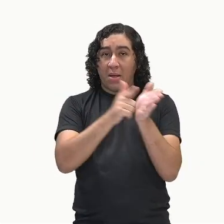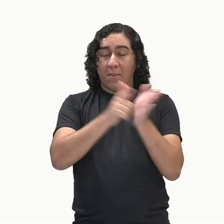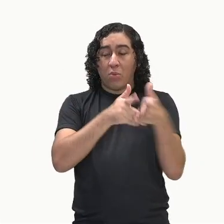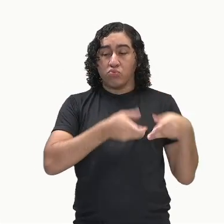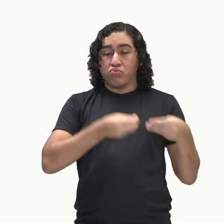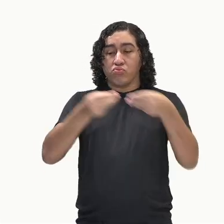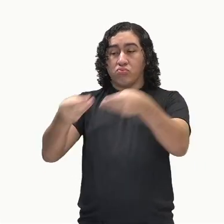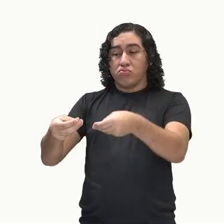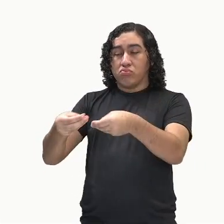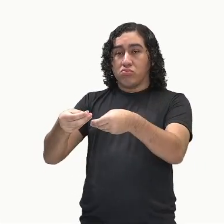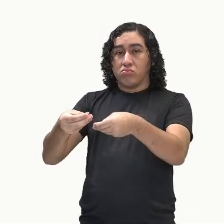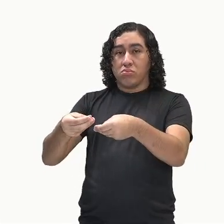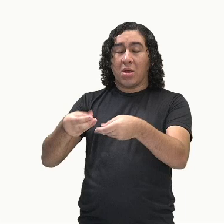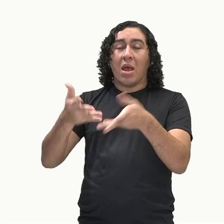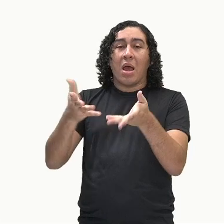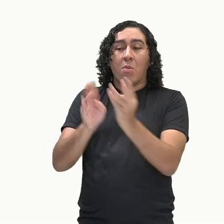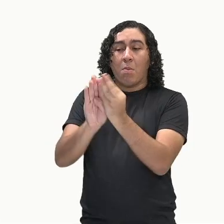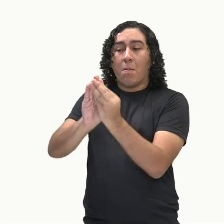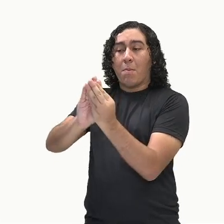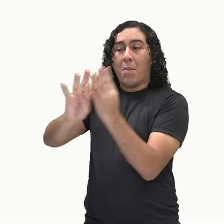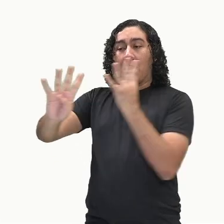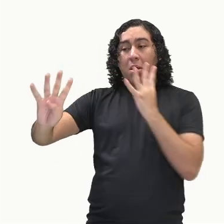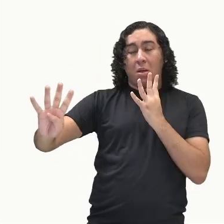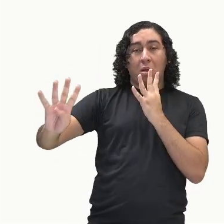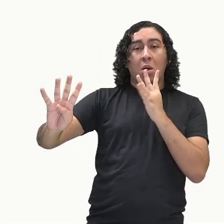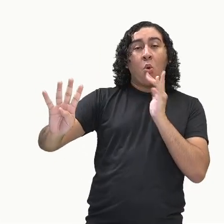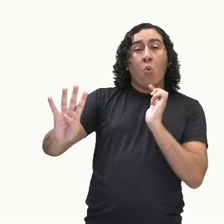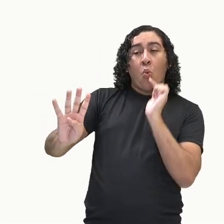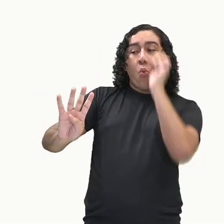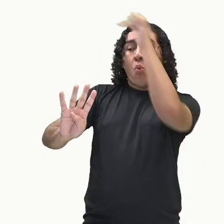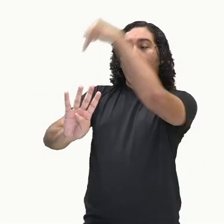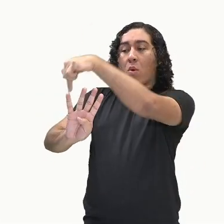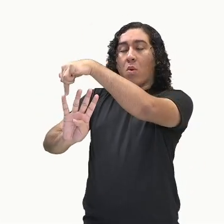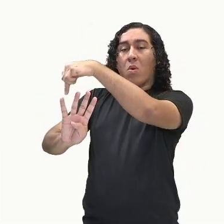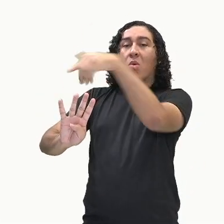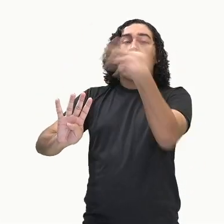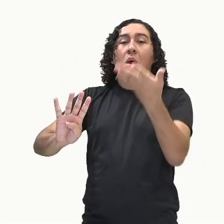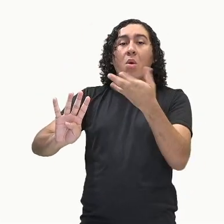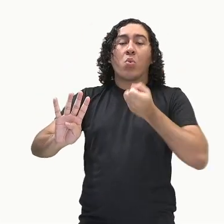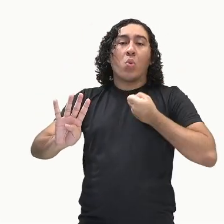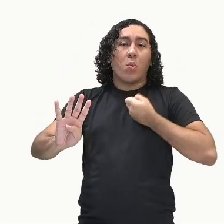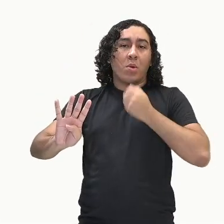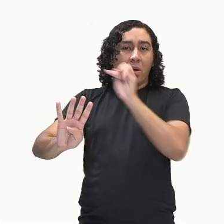Aí, ele quer saber qual é o número da última senha que foi dada.